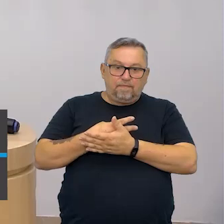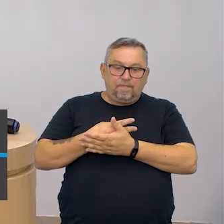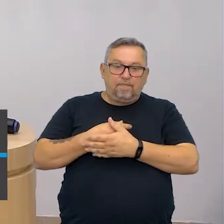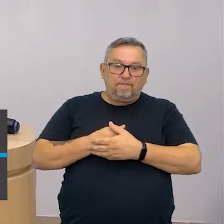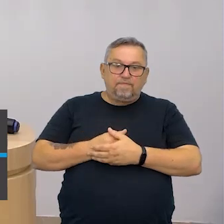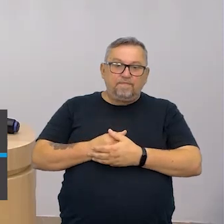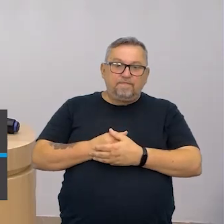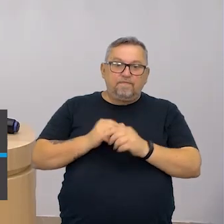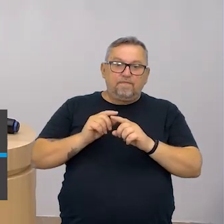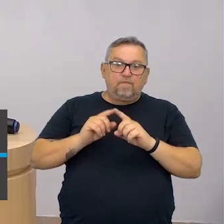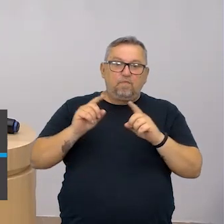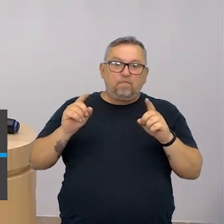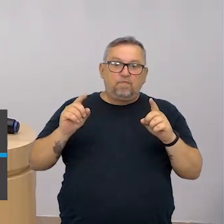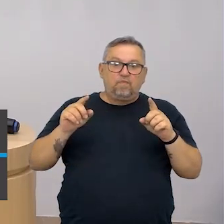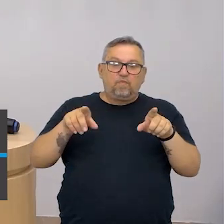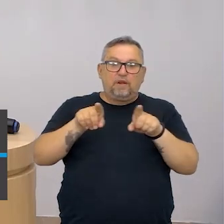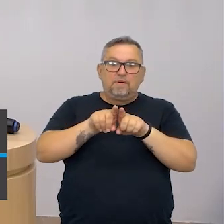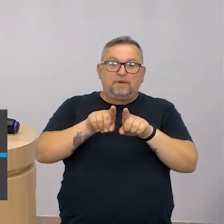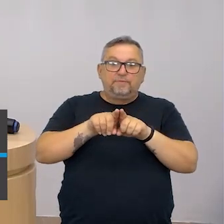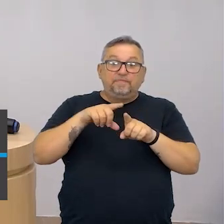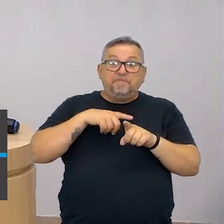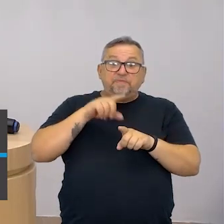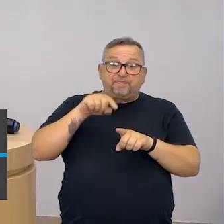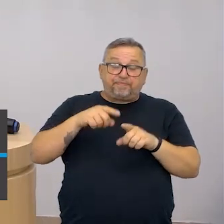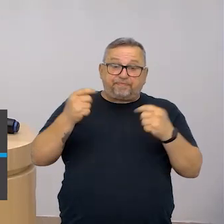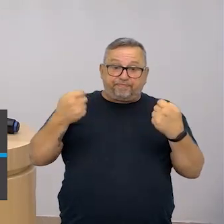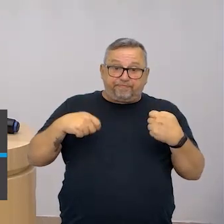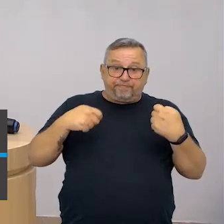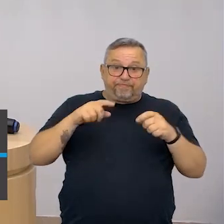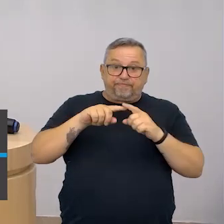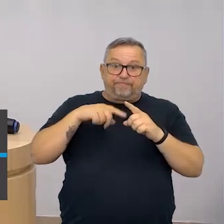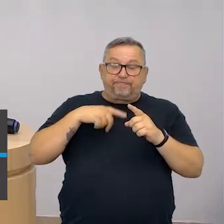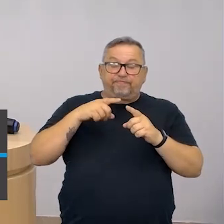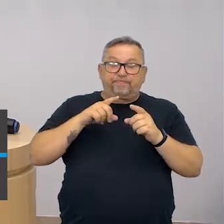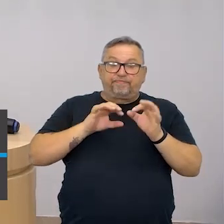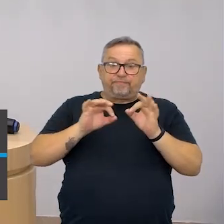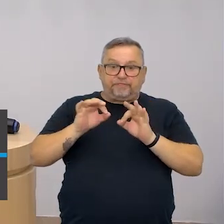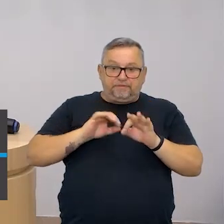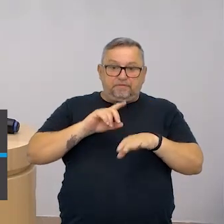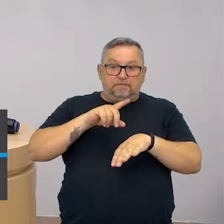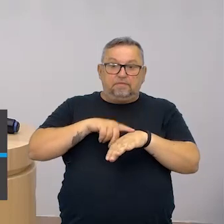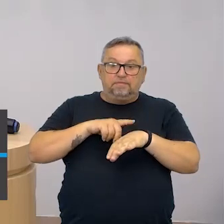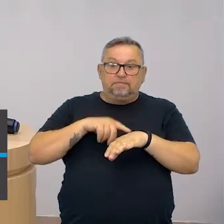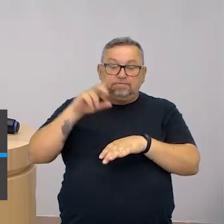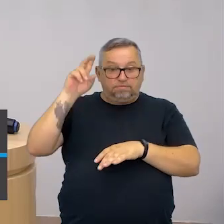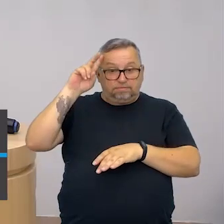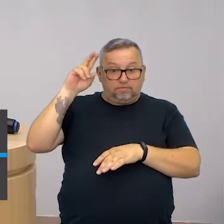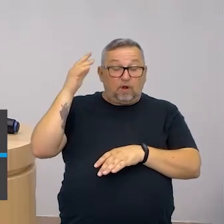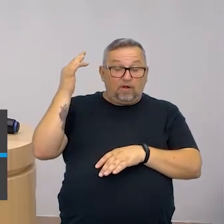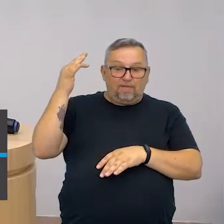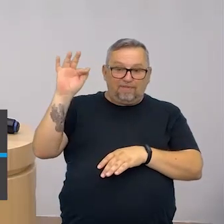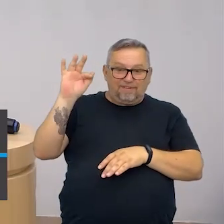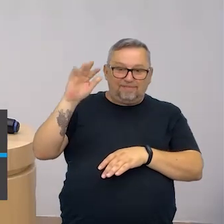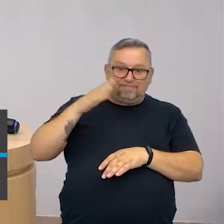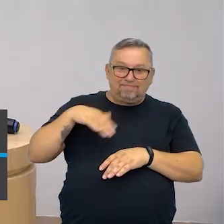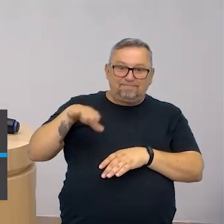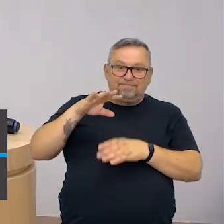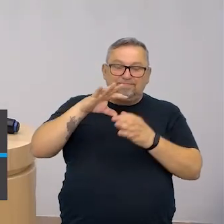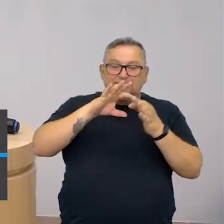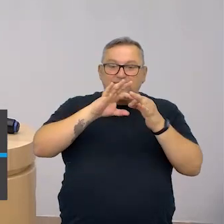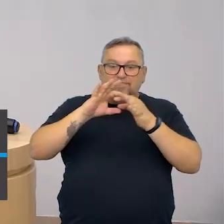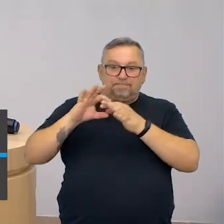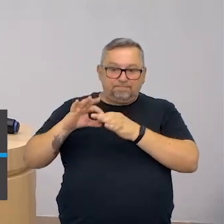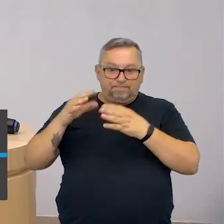isso, mas ela foi necessária para, num determinado momento histórico na França, com todo esse contexto que eu falei